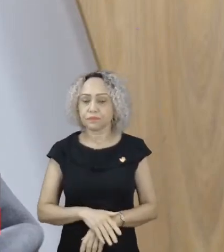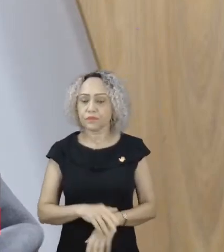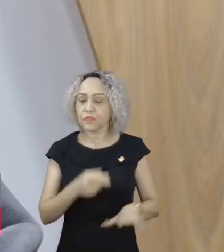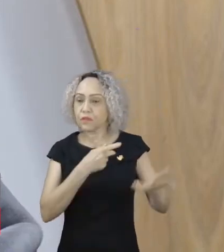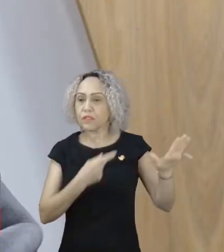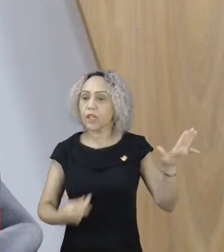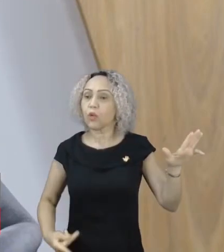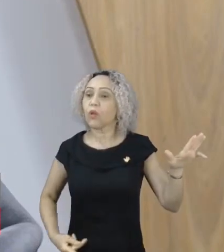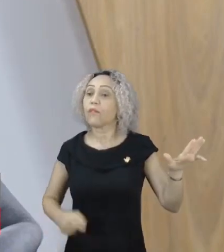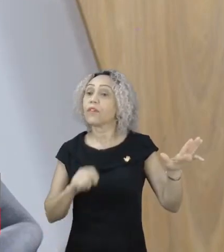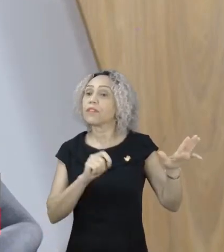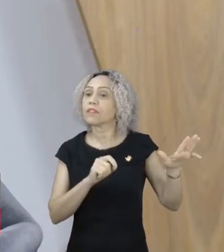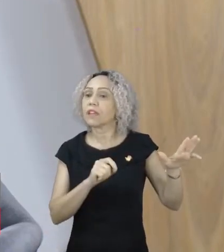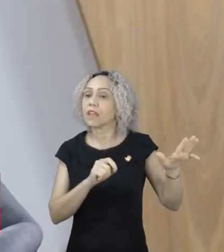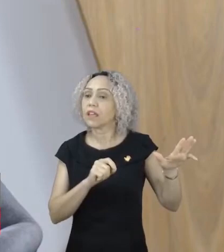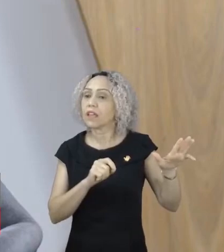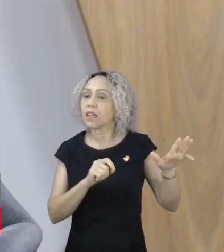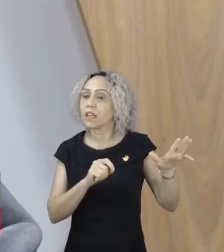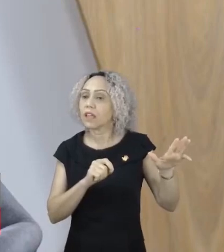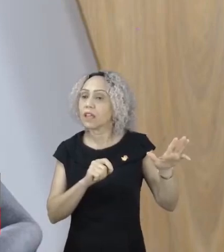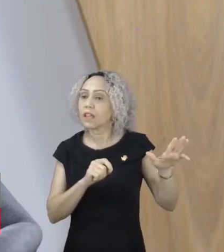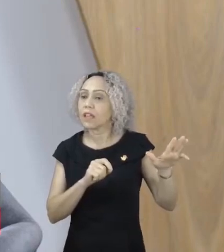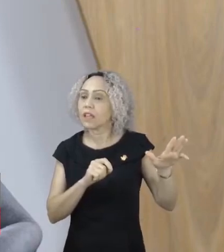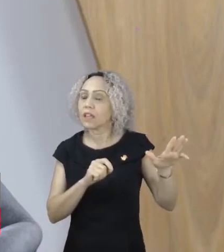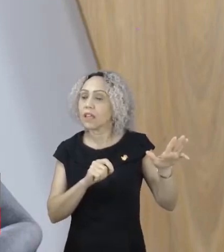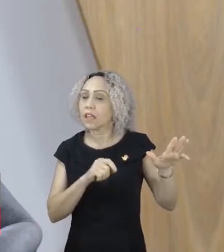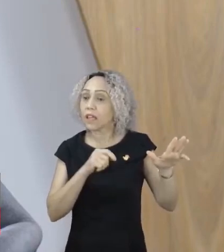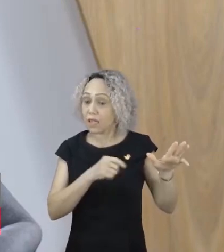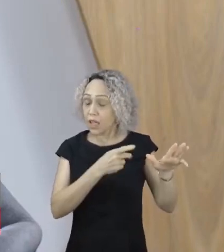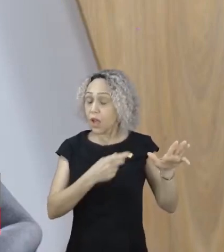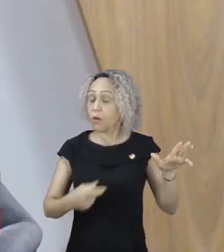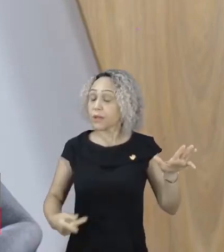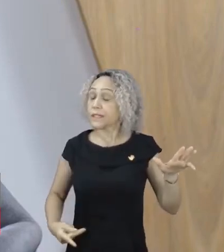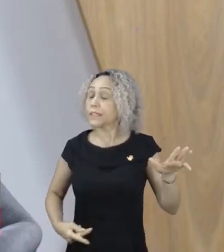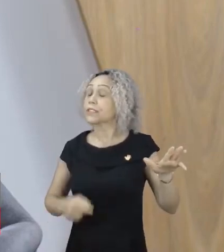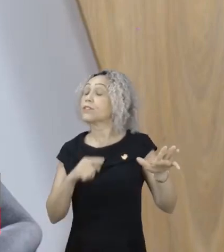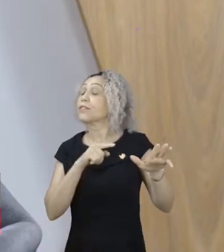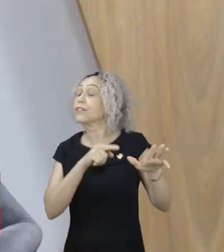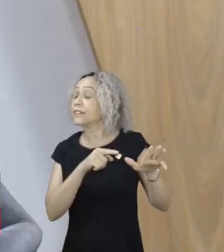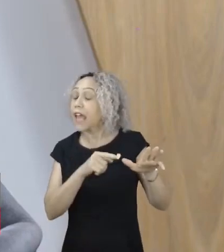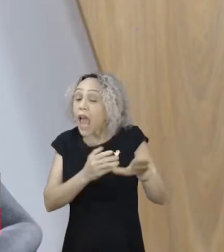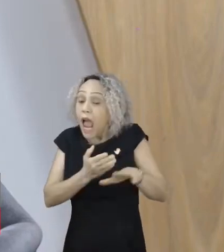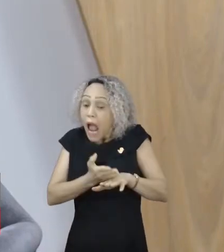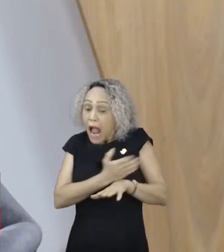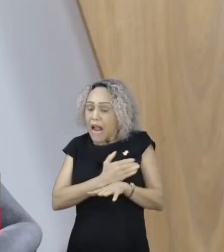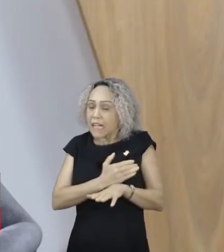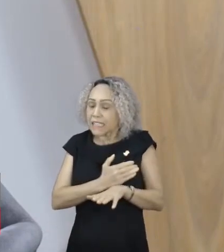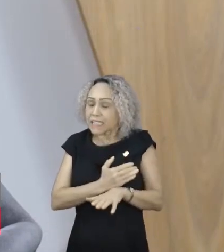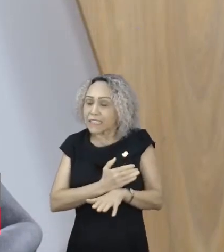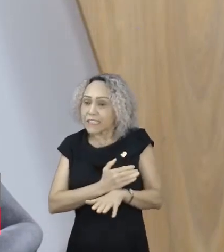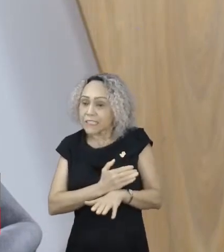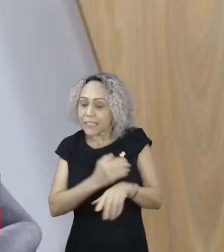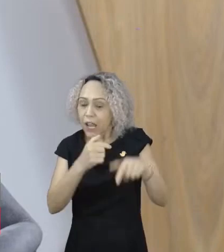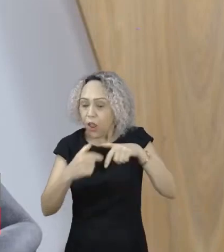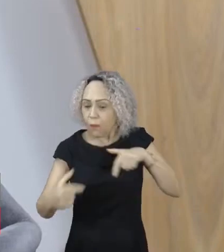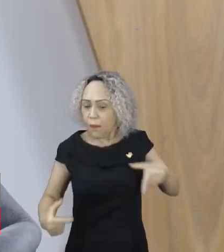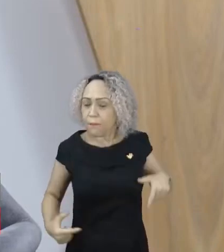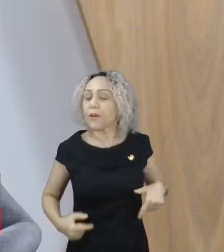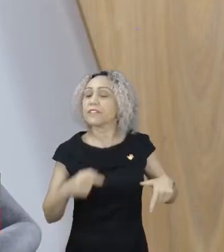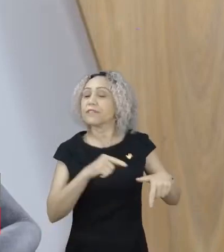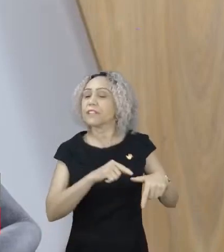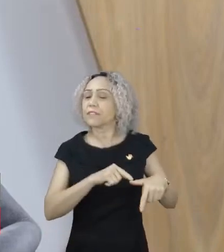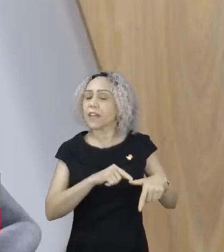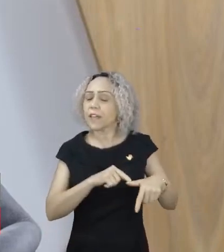ainda antes de tomar posse, a PEC da transição, onde a gente conseguiu reservar recursos para